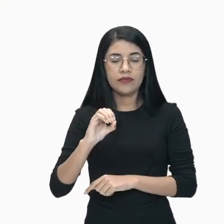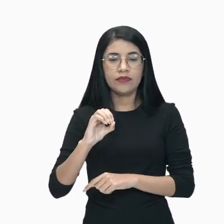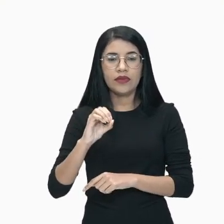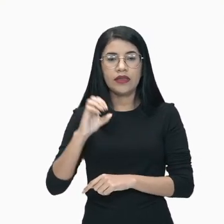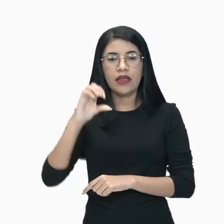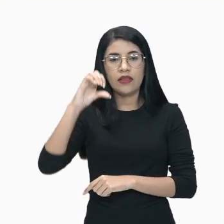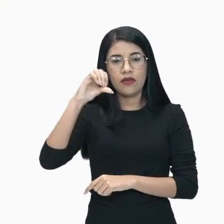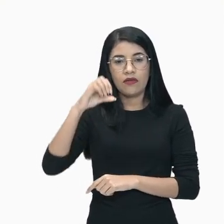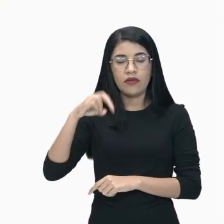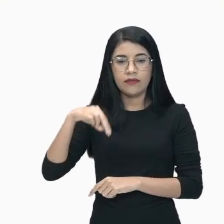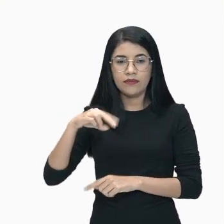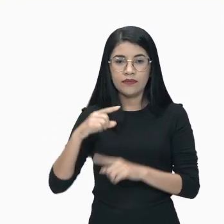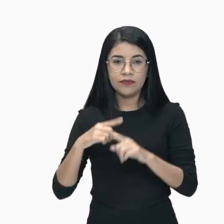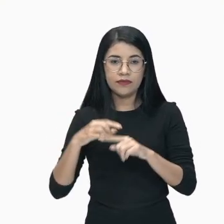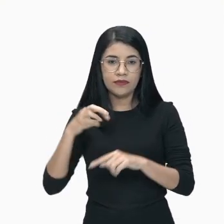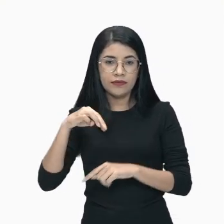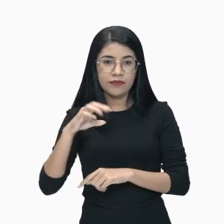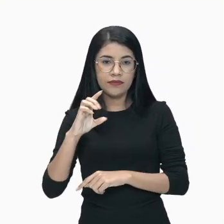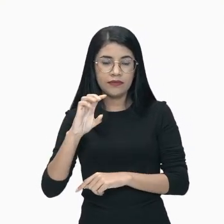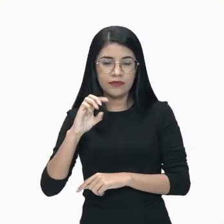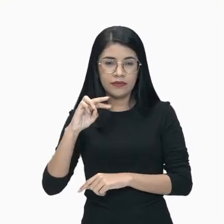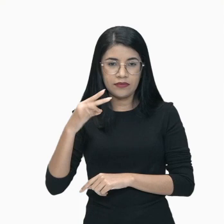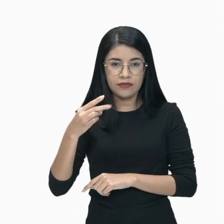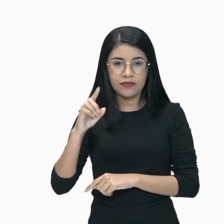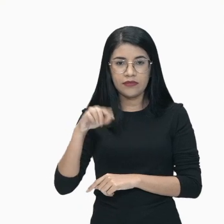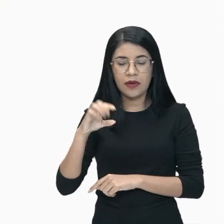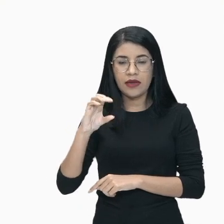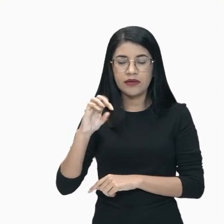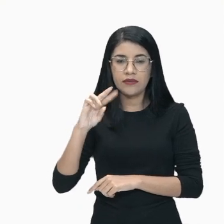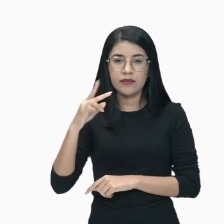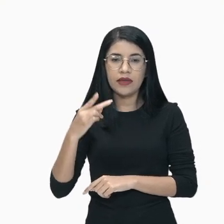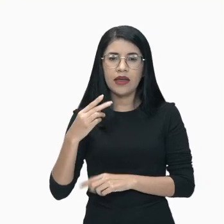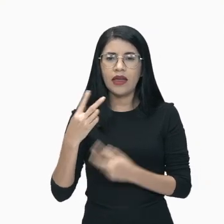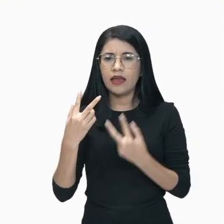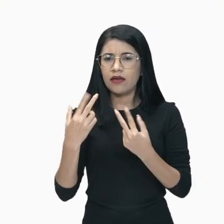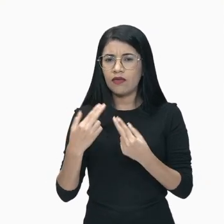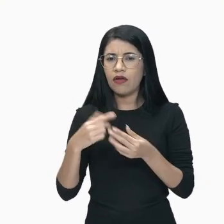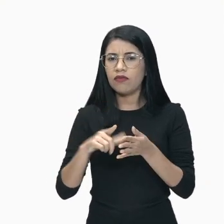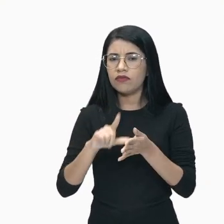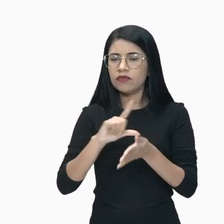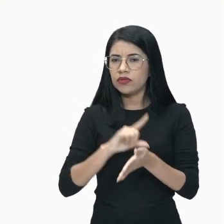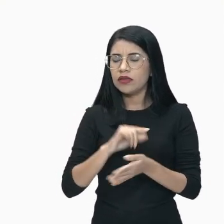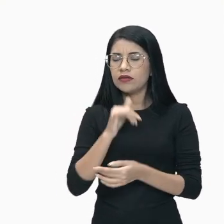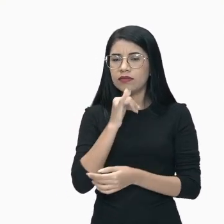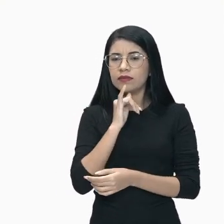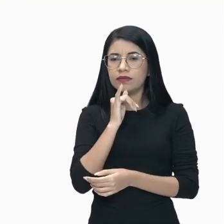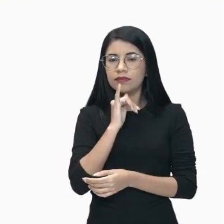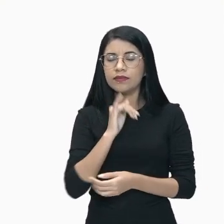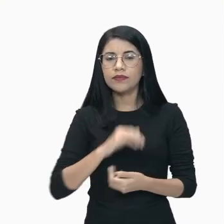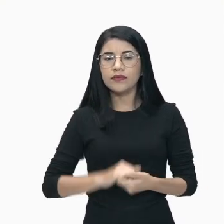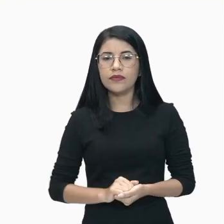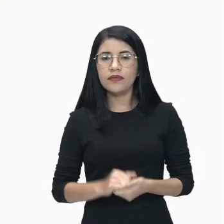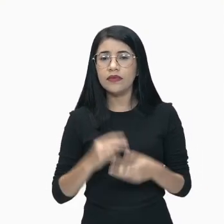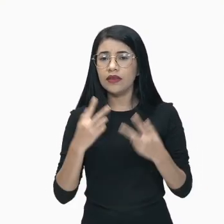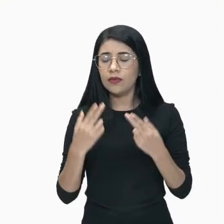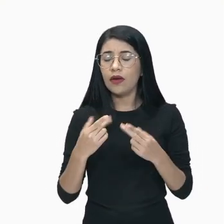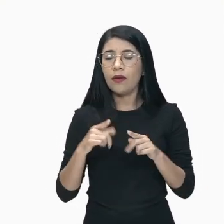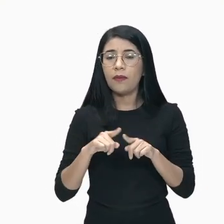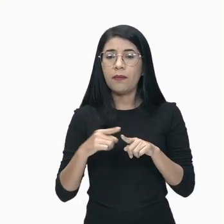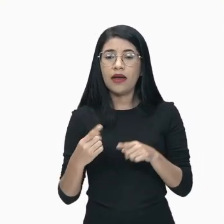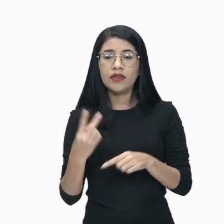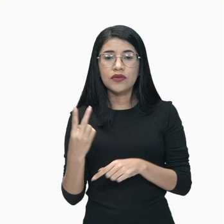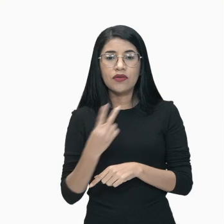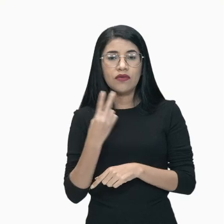de interação entre essas cargas. É o mesmo exercício anterior, pessoal, a mesma coisa, só está mudando aqui os